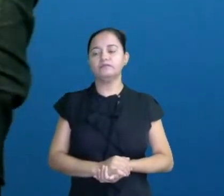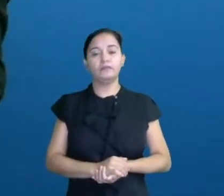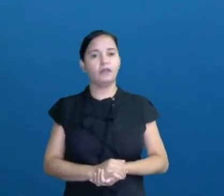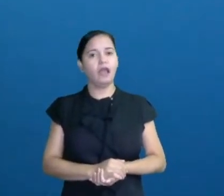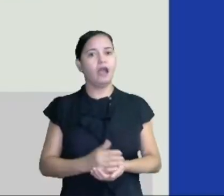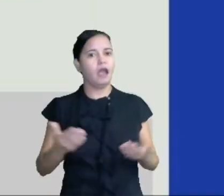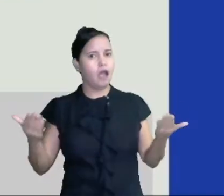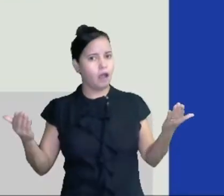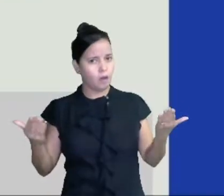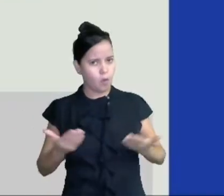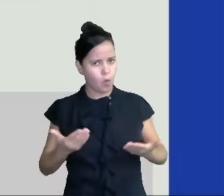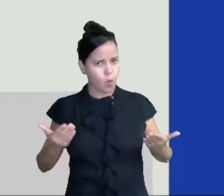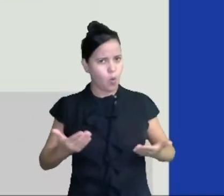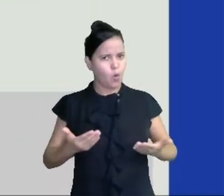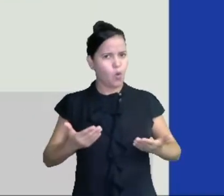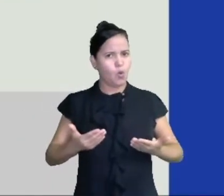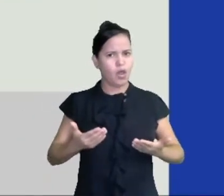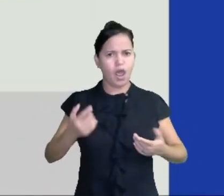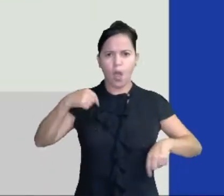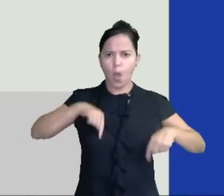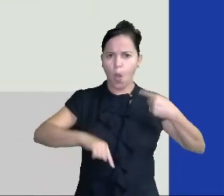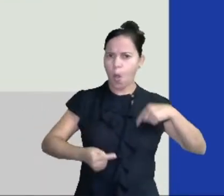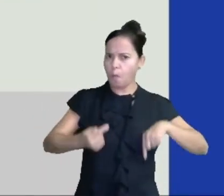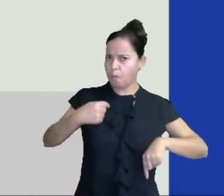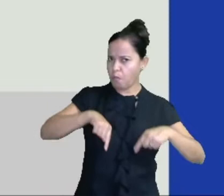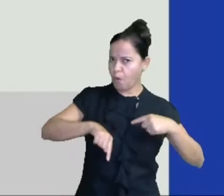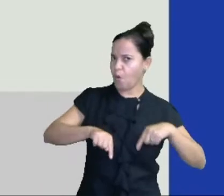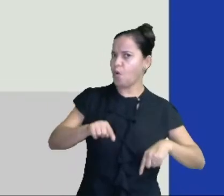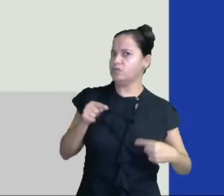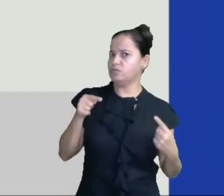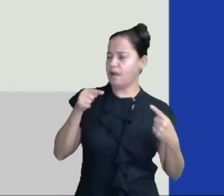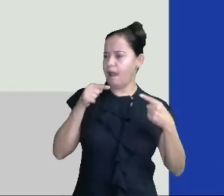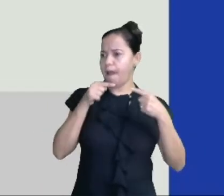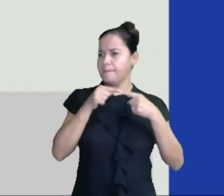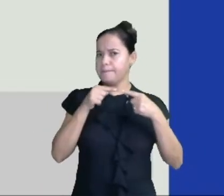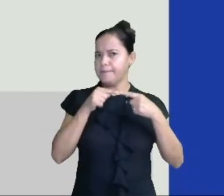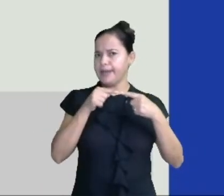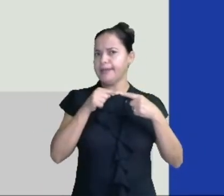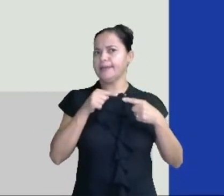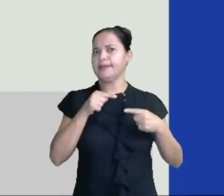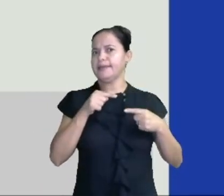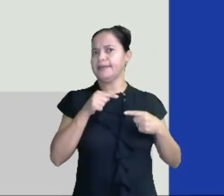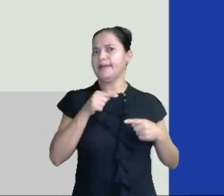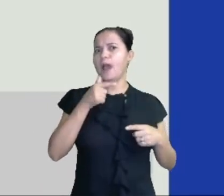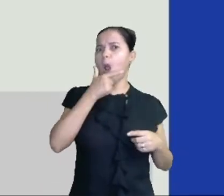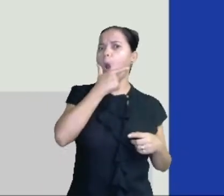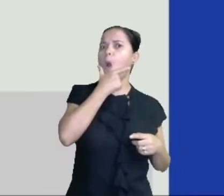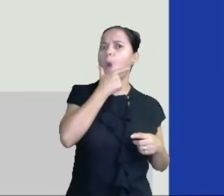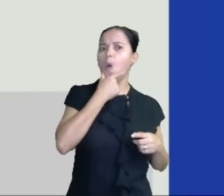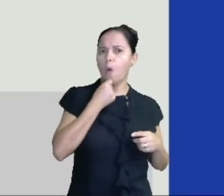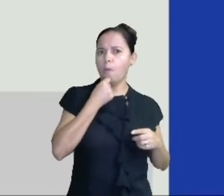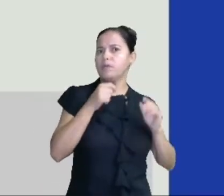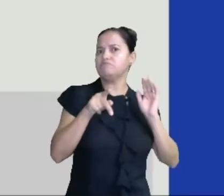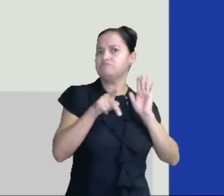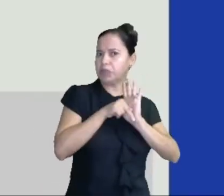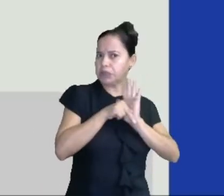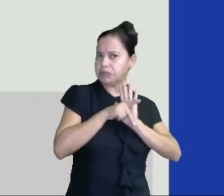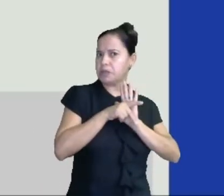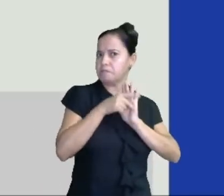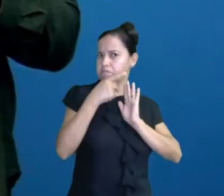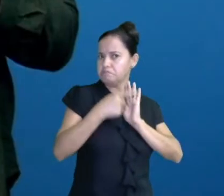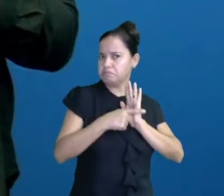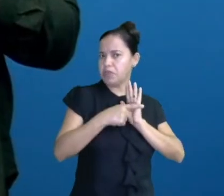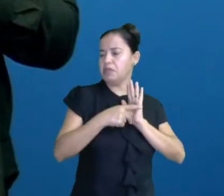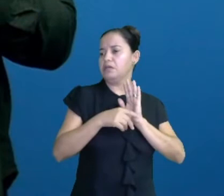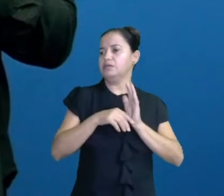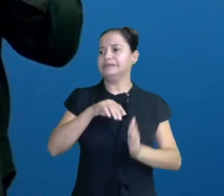E aí eu vou falar de um hormônio que tem uma relação muito íntima, como a gente fala lá no nosso senso comum, com o chamado hormônio masculino, que é a testosterona. Queria aqui só